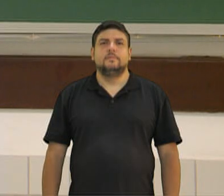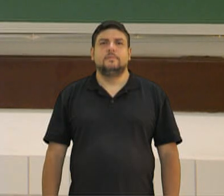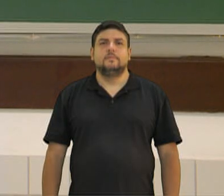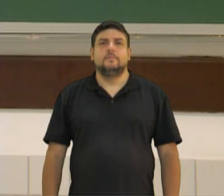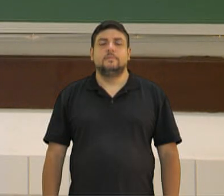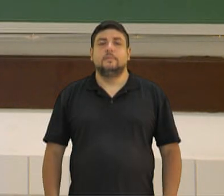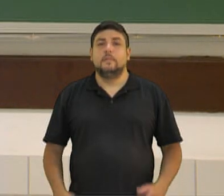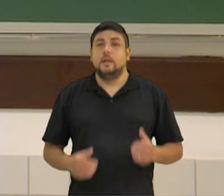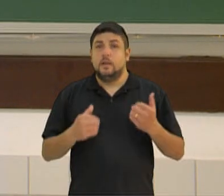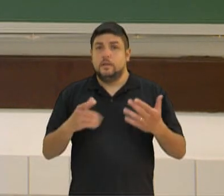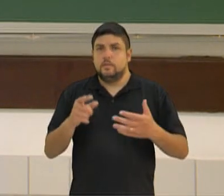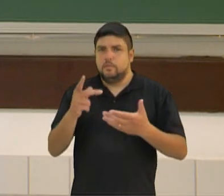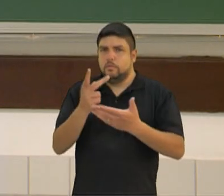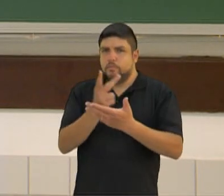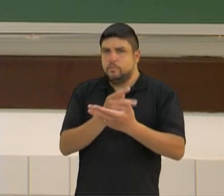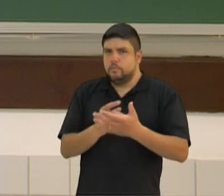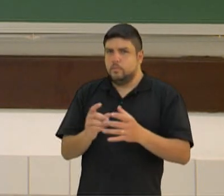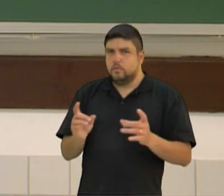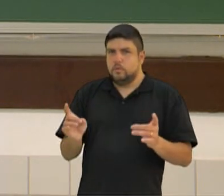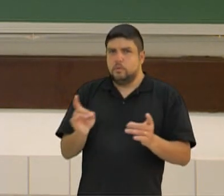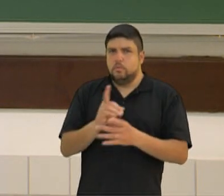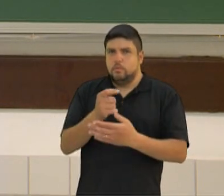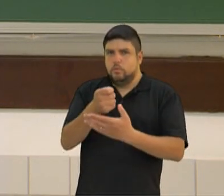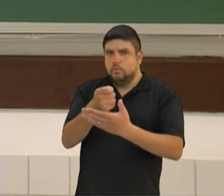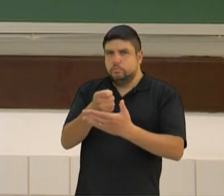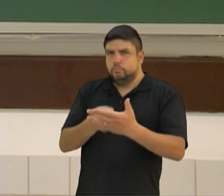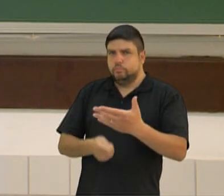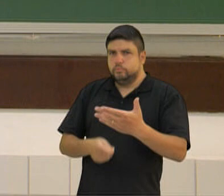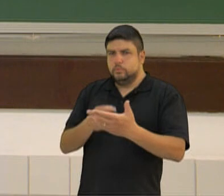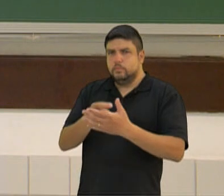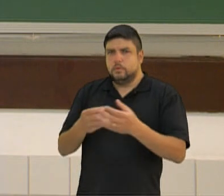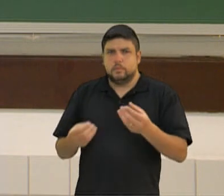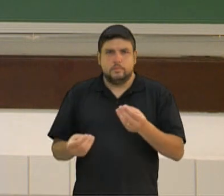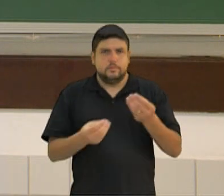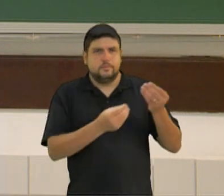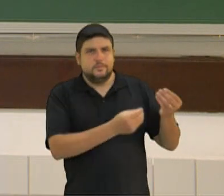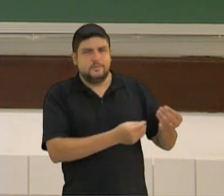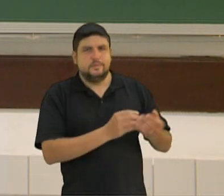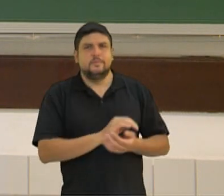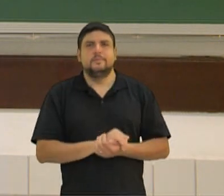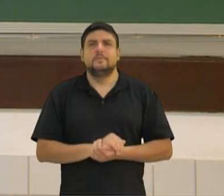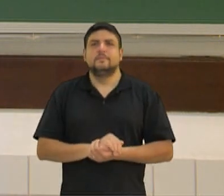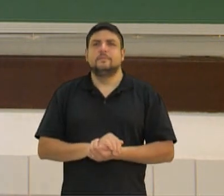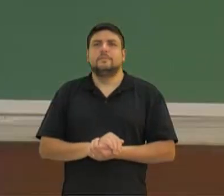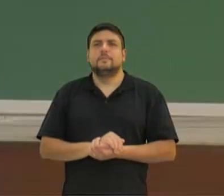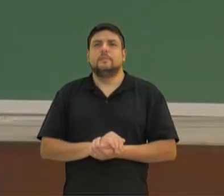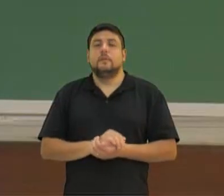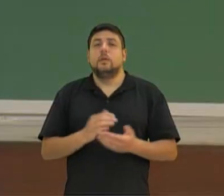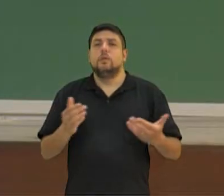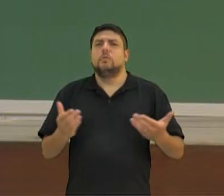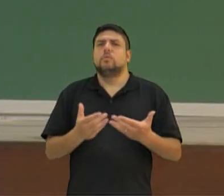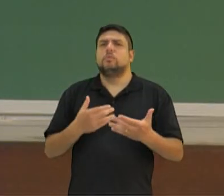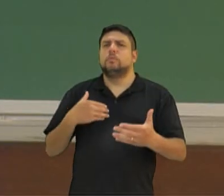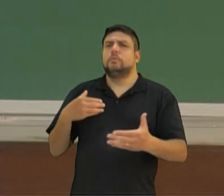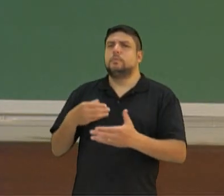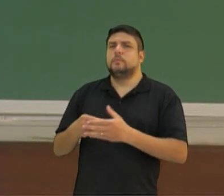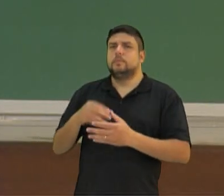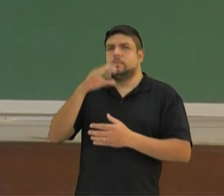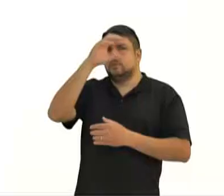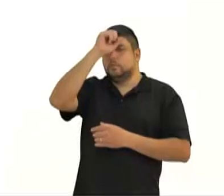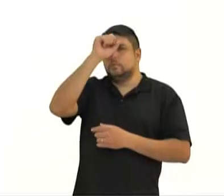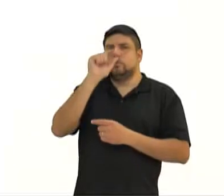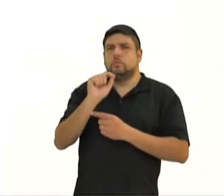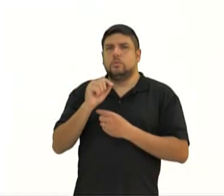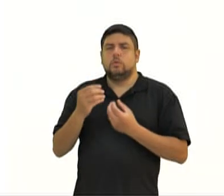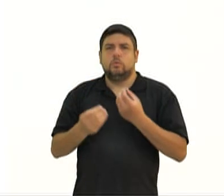Não deixe de entregar ao seu professor ou comentar através do Meet. O que aprendemos hoje? Contextualizamos